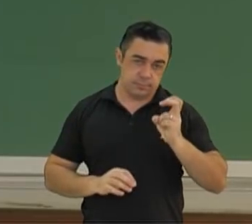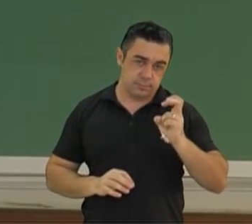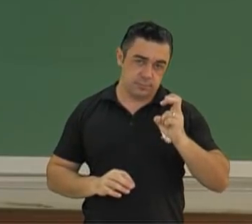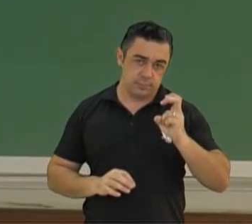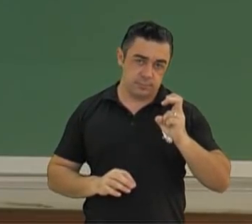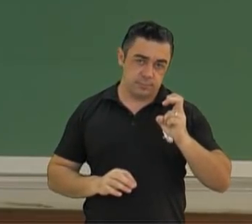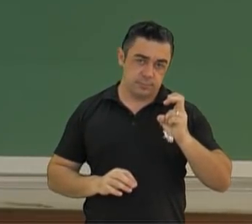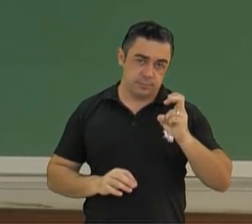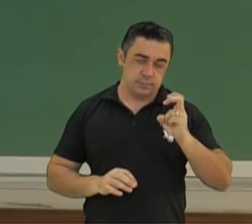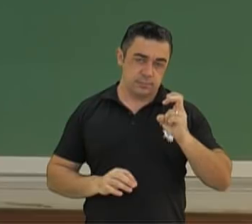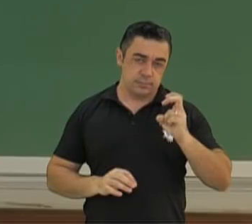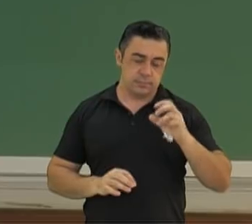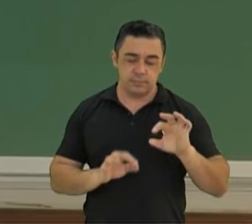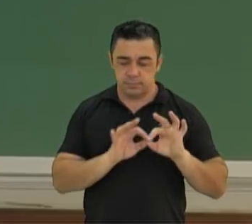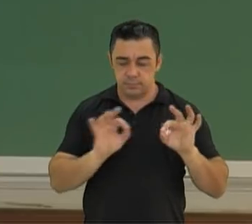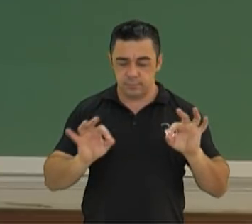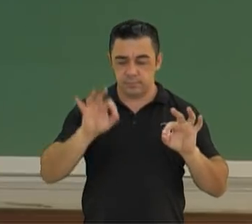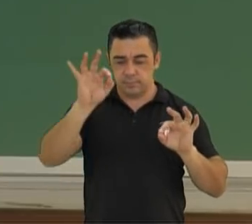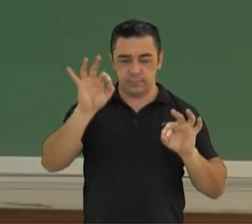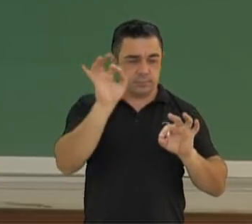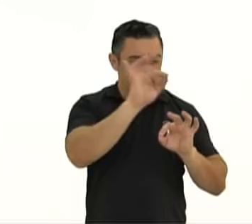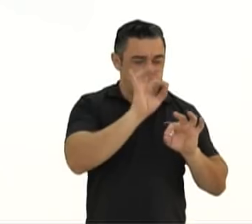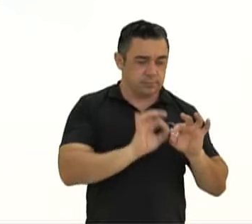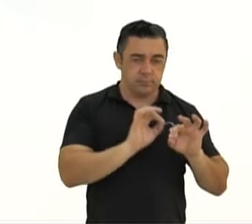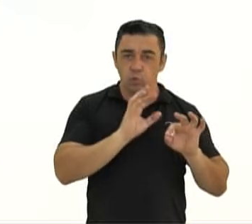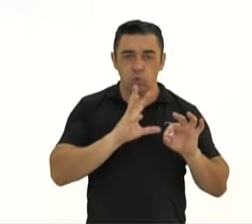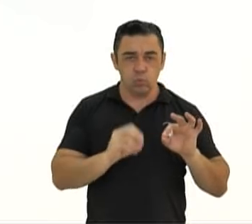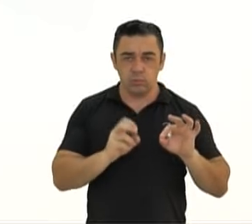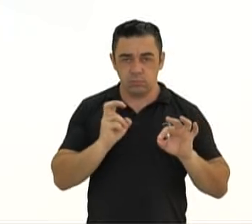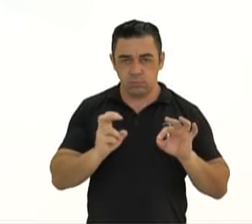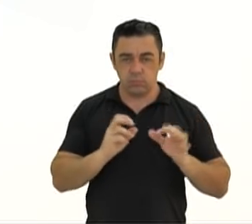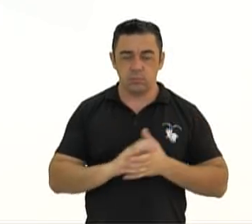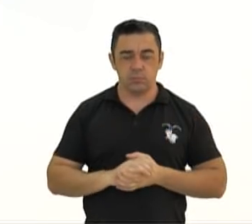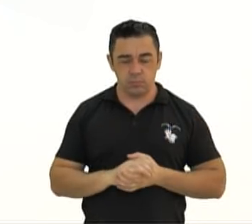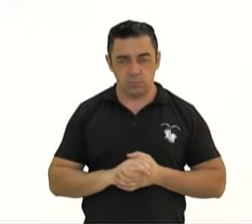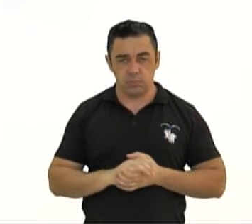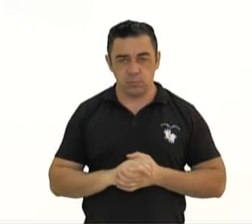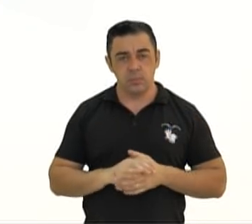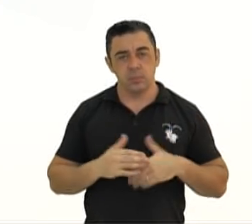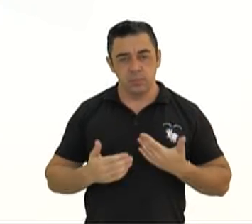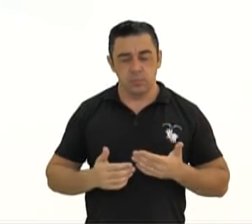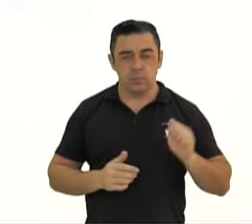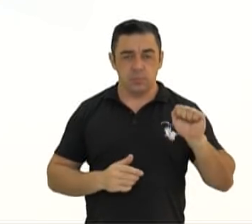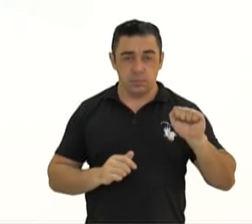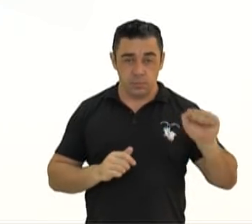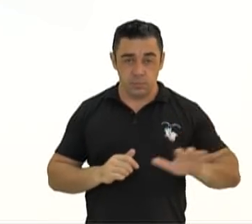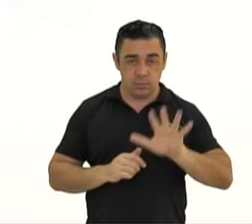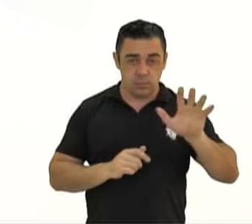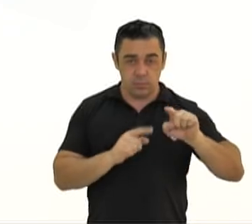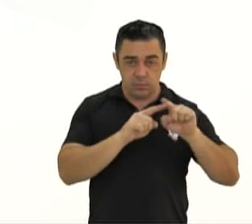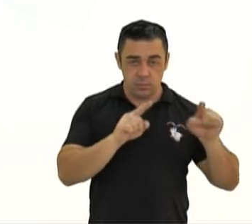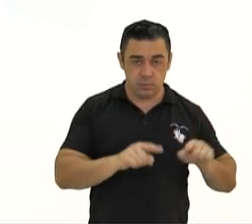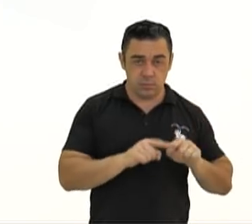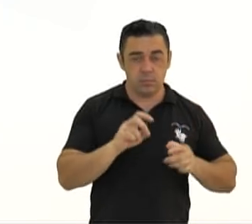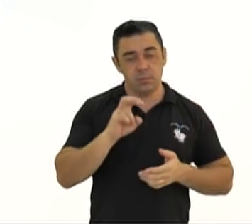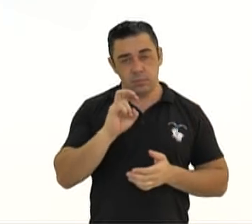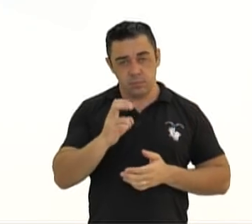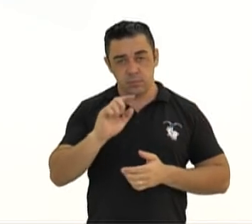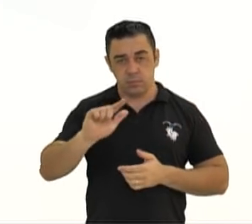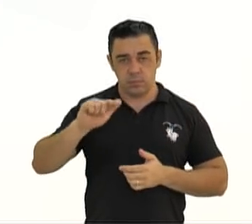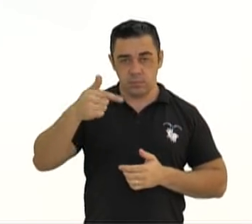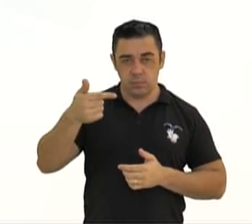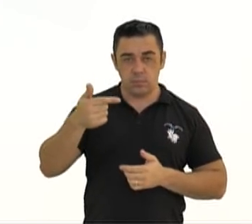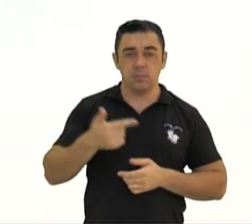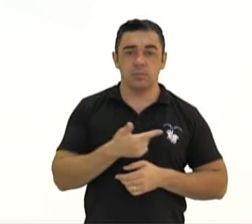5 centímetros. Para calcular a área do quadrado, é o lado elevado ao quadrado, ou seja, 5 elevado ao quadrado, que